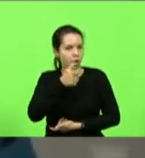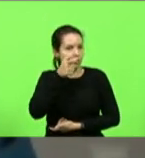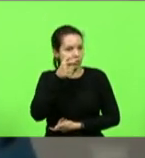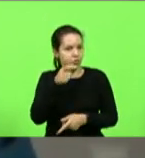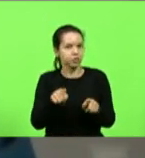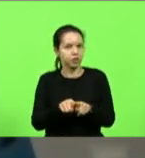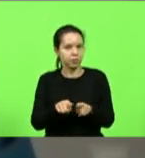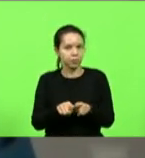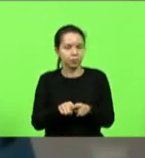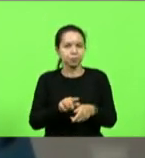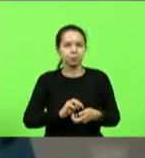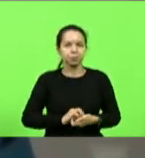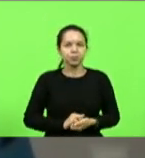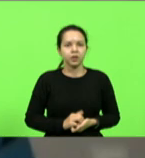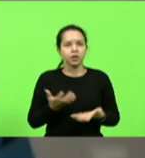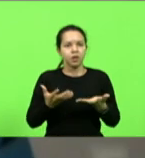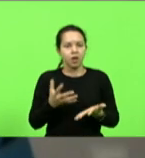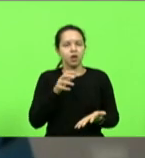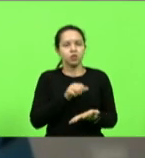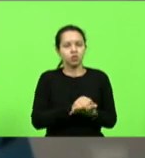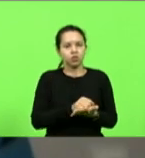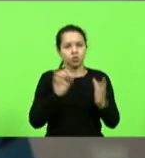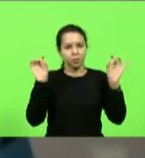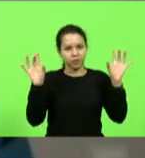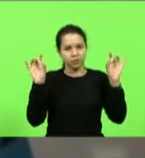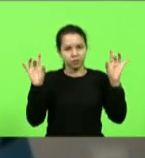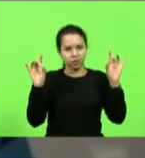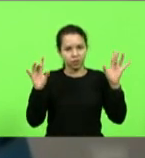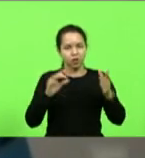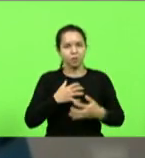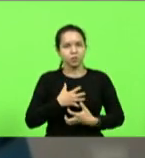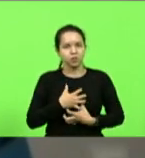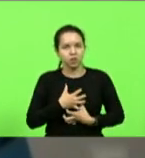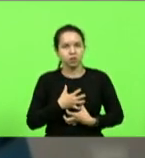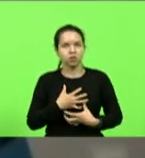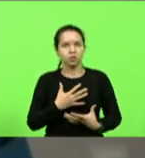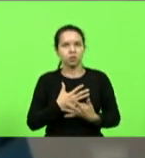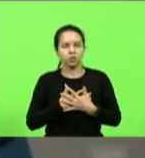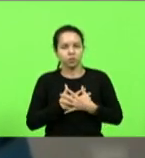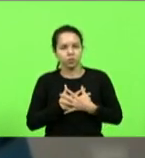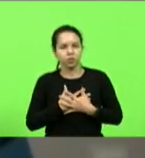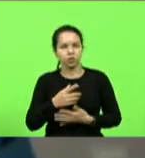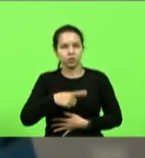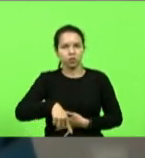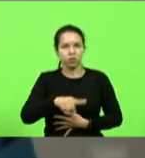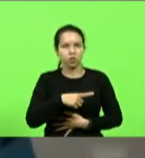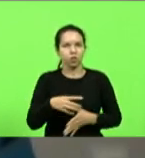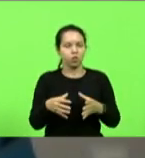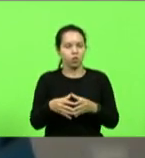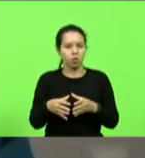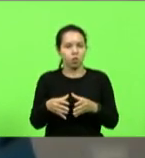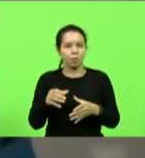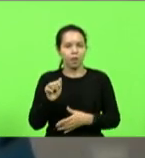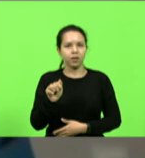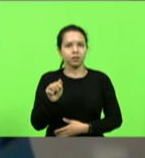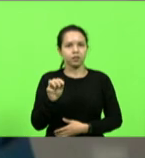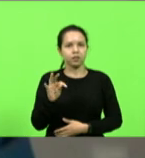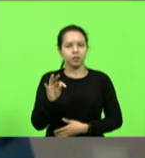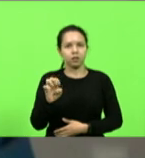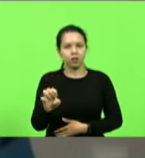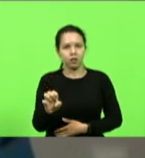E quero fazer um registro especial, né, dos meus sentimentos, nós e toda a equipe do LAPE, as mais de 15